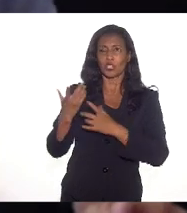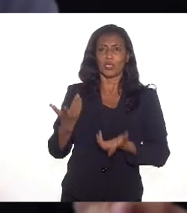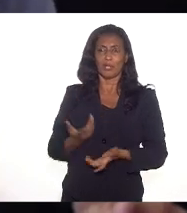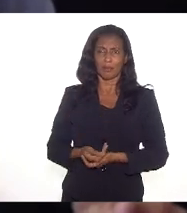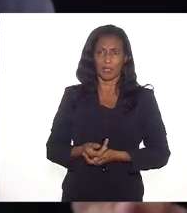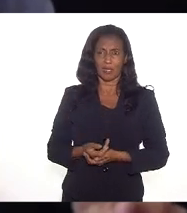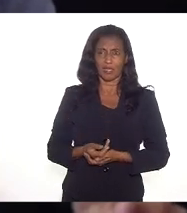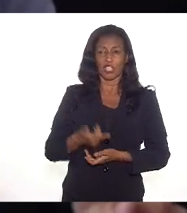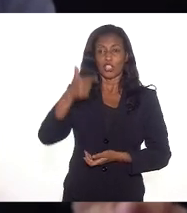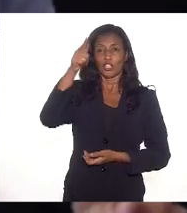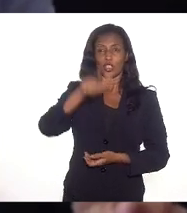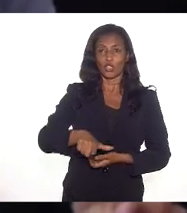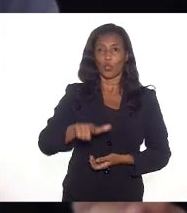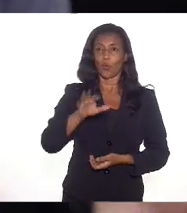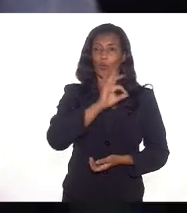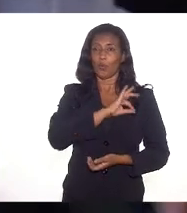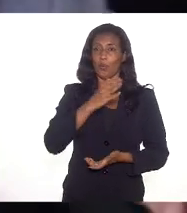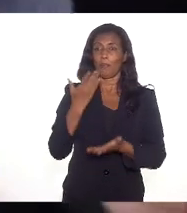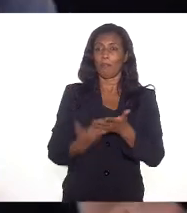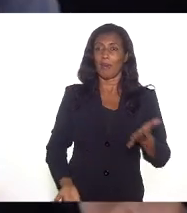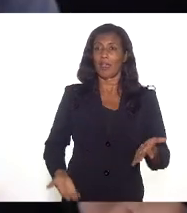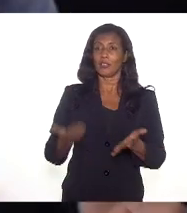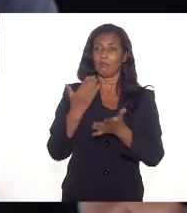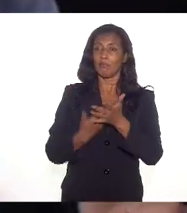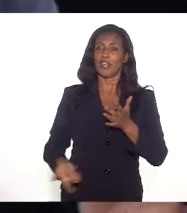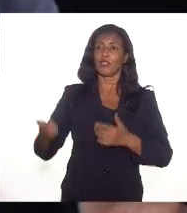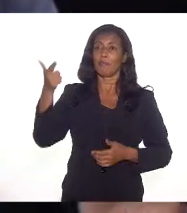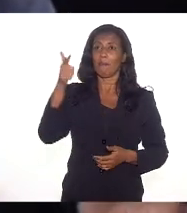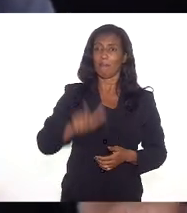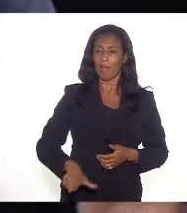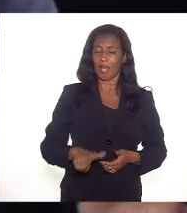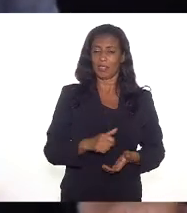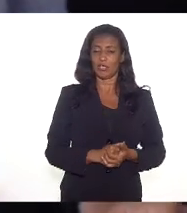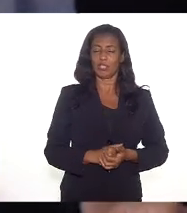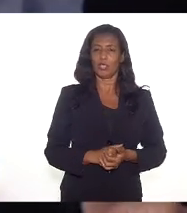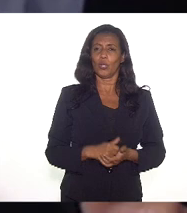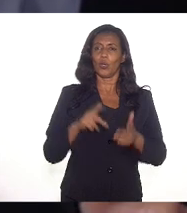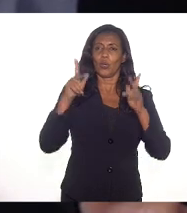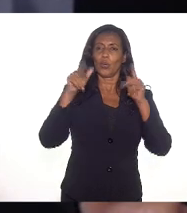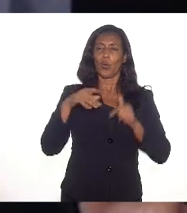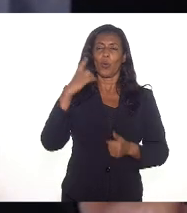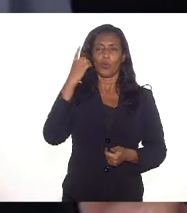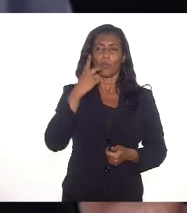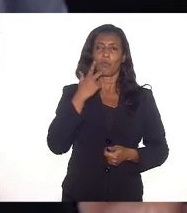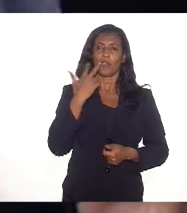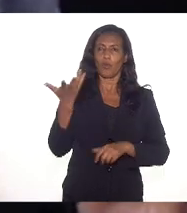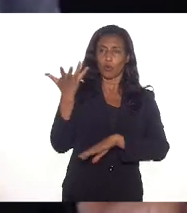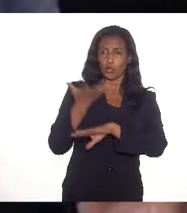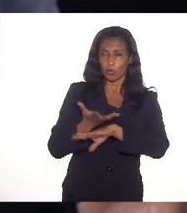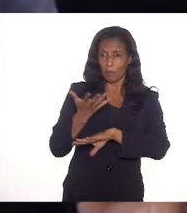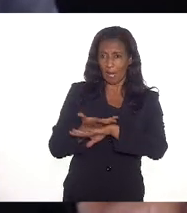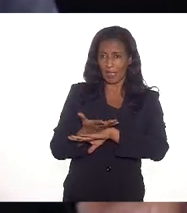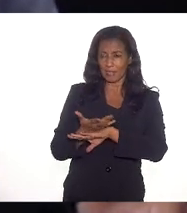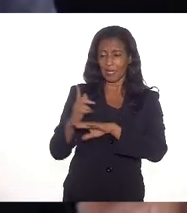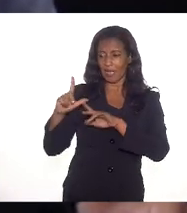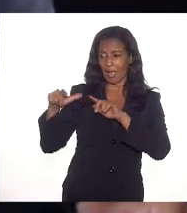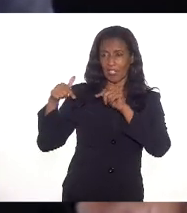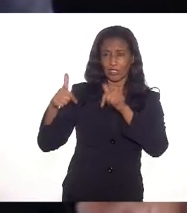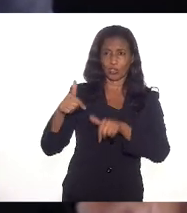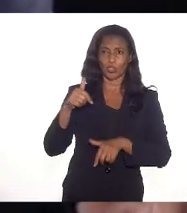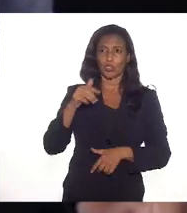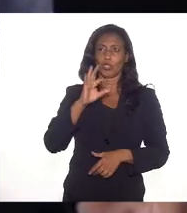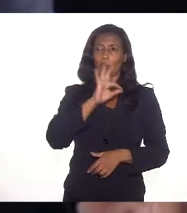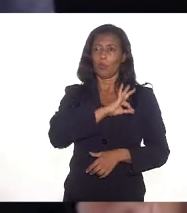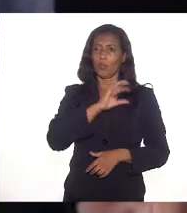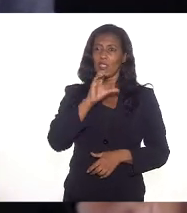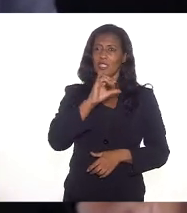vez, a polícia perde, e perde mais ainda, como o deputado Gualberto disse, os praças e os agentes de polícia civil, porque esses